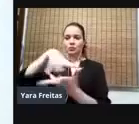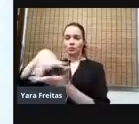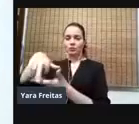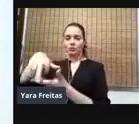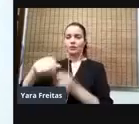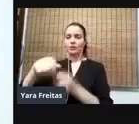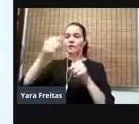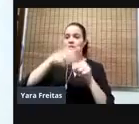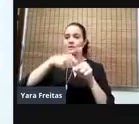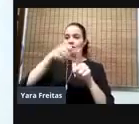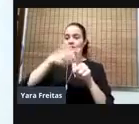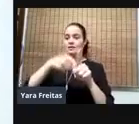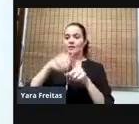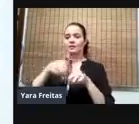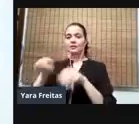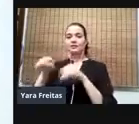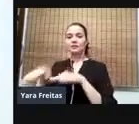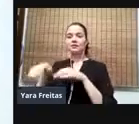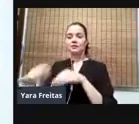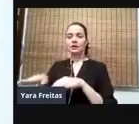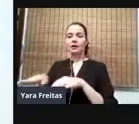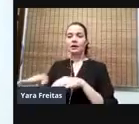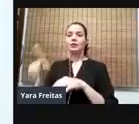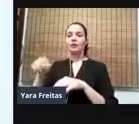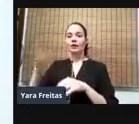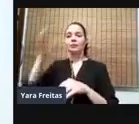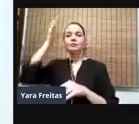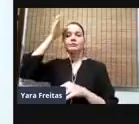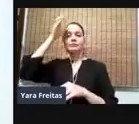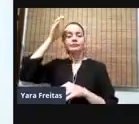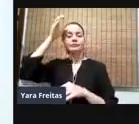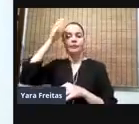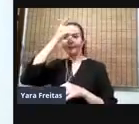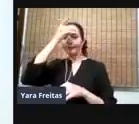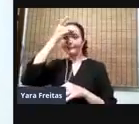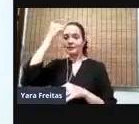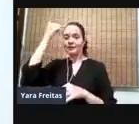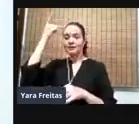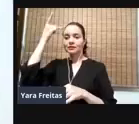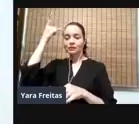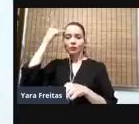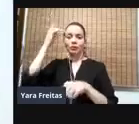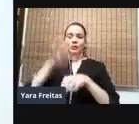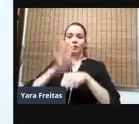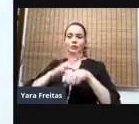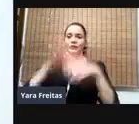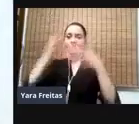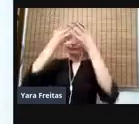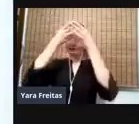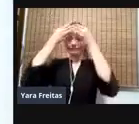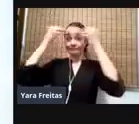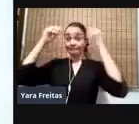mês onde a gente trabalha em cima da conscientização da doença de Alzheimer.